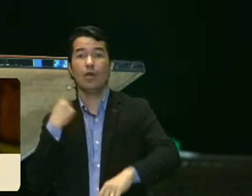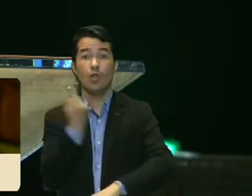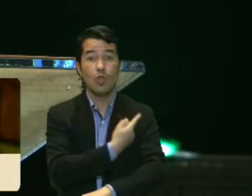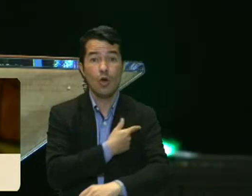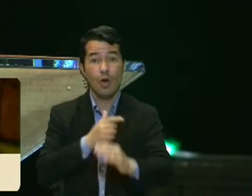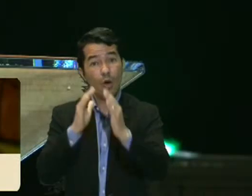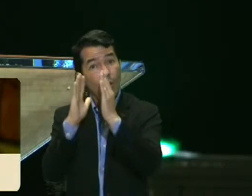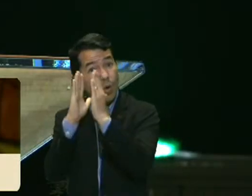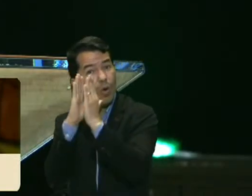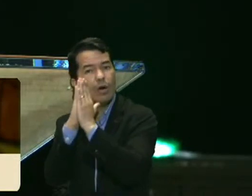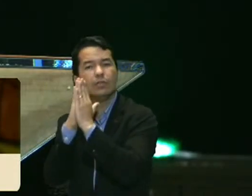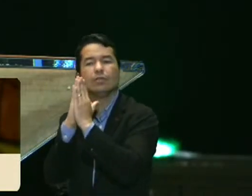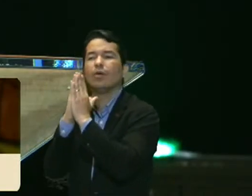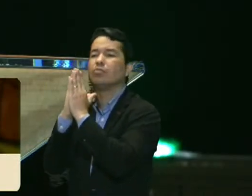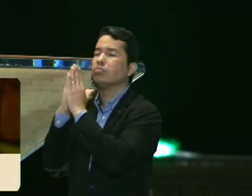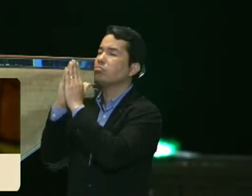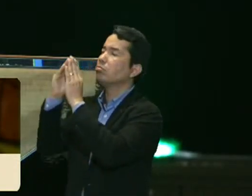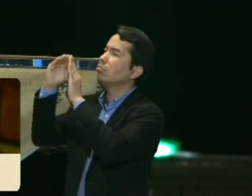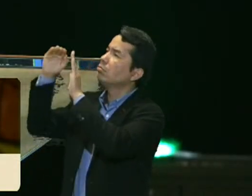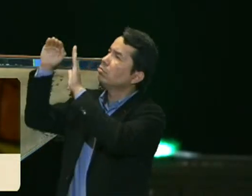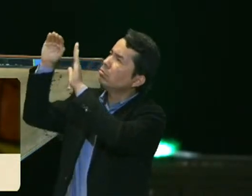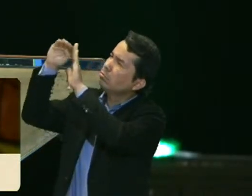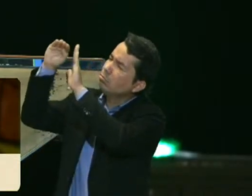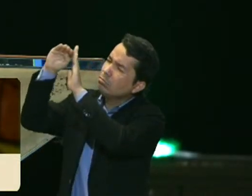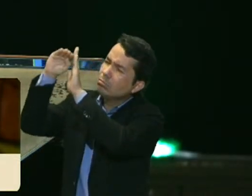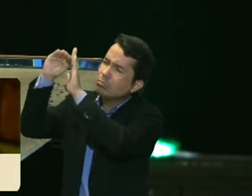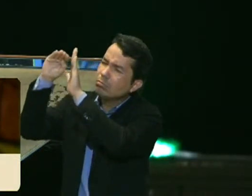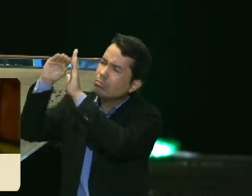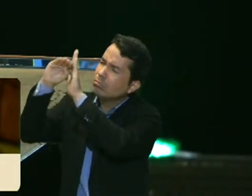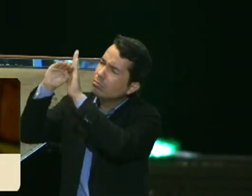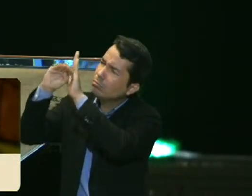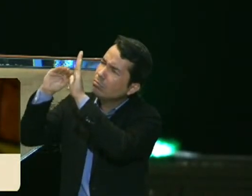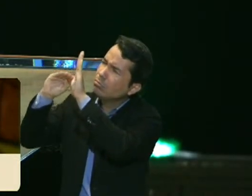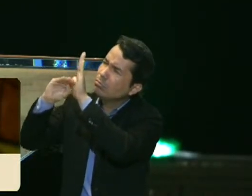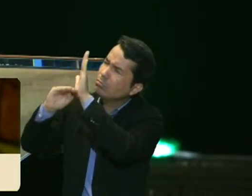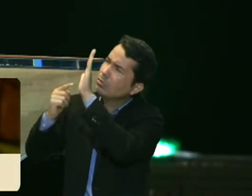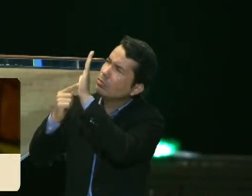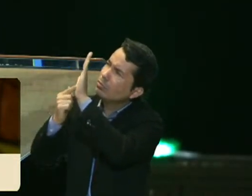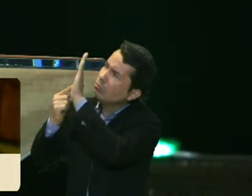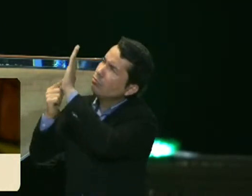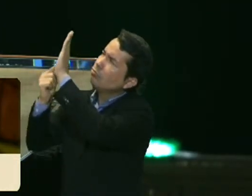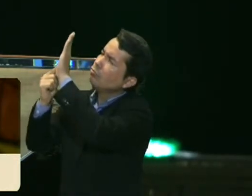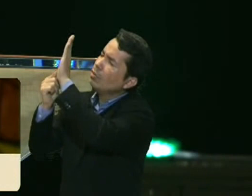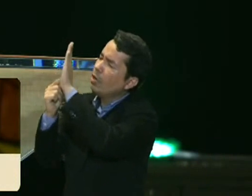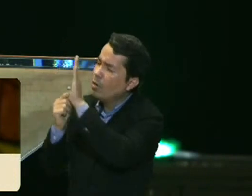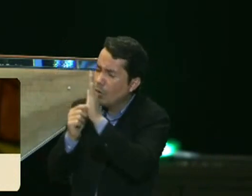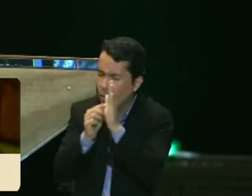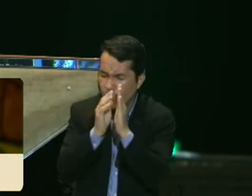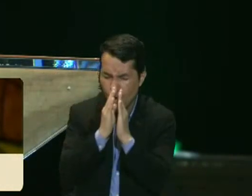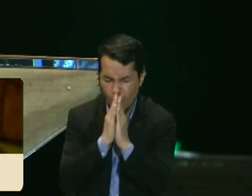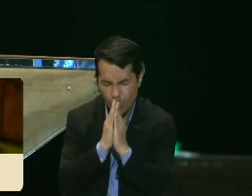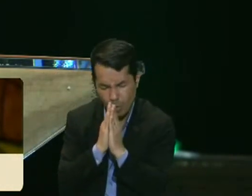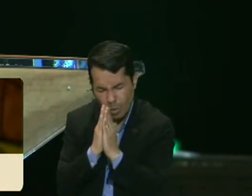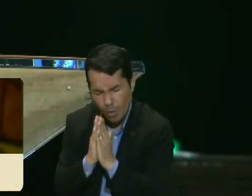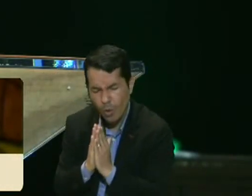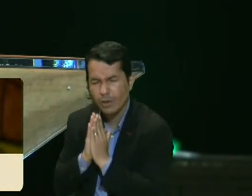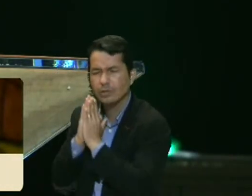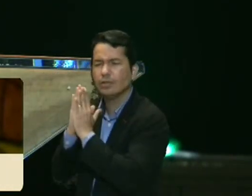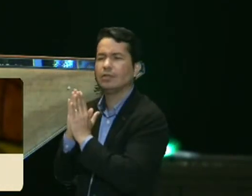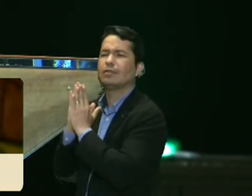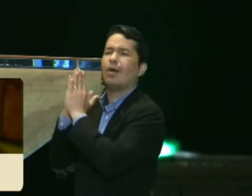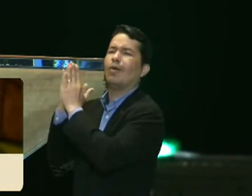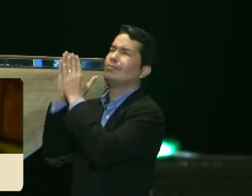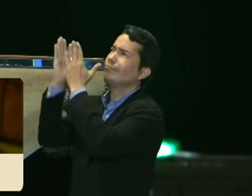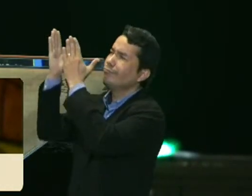que nós colocamos diante de Deus, que através da súplica, que é destacando o principal motivo da